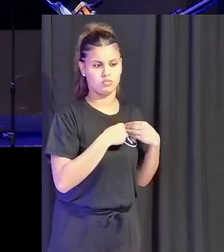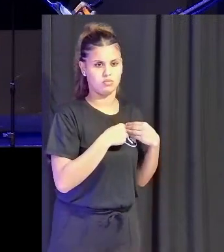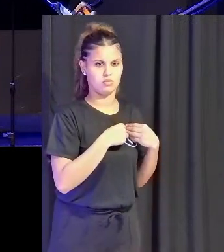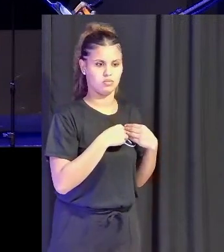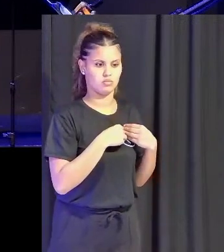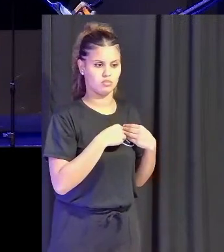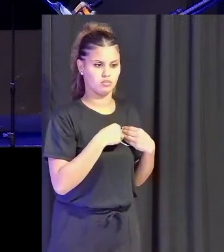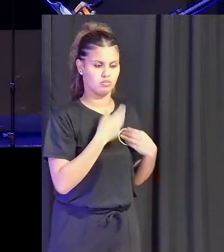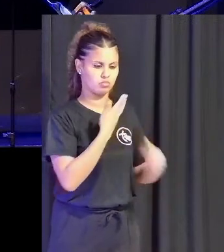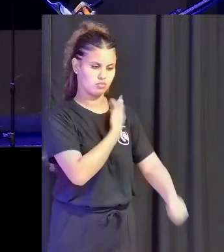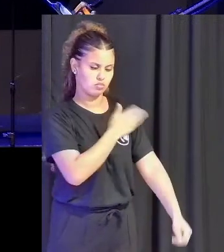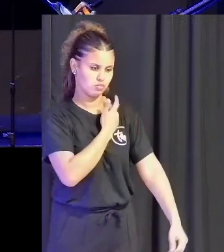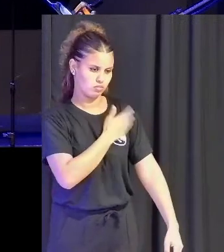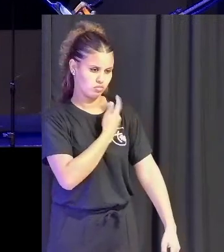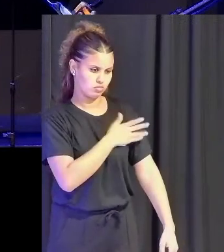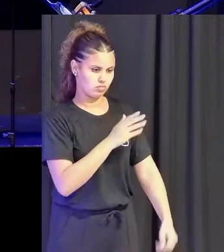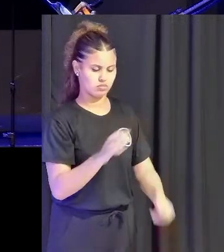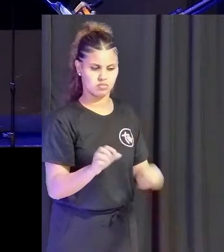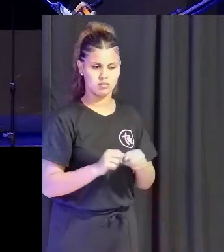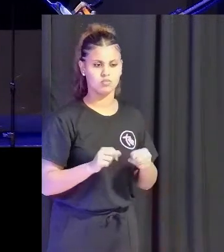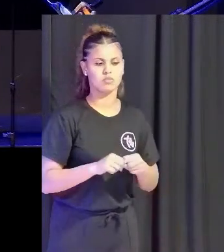tentações podem